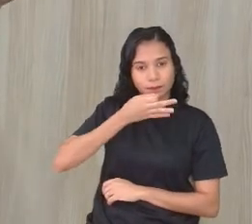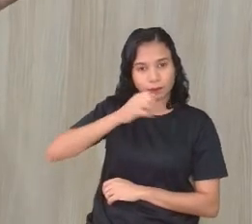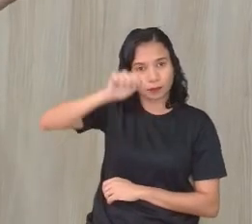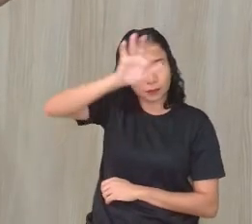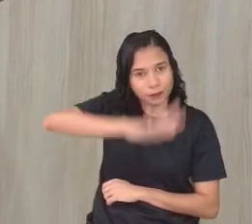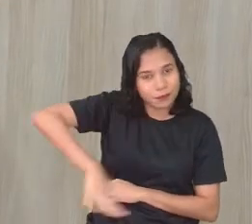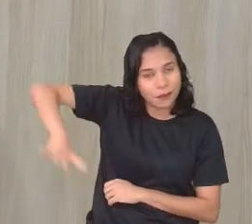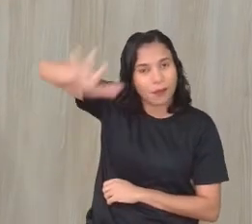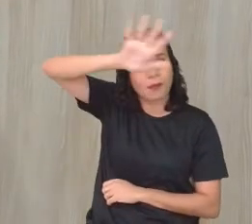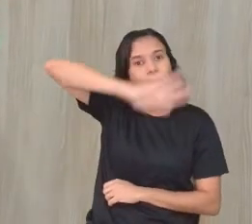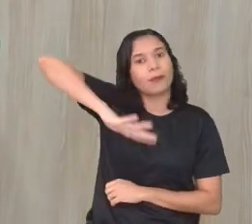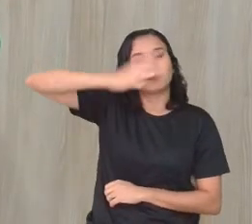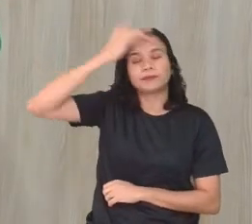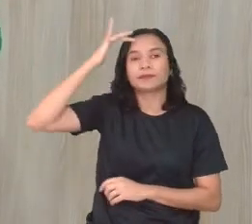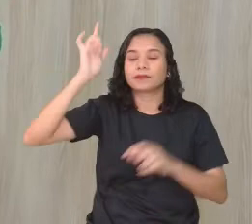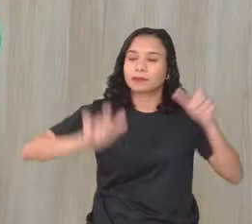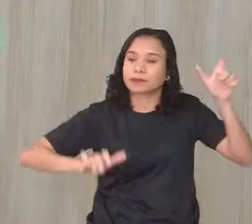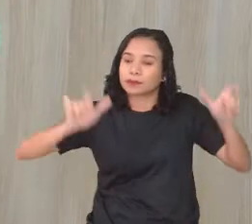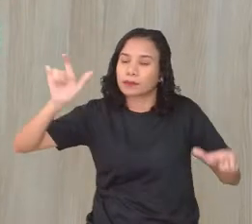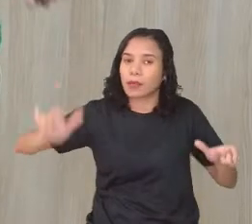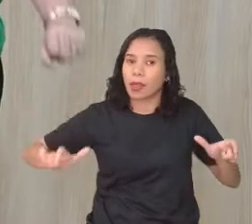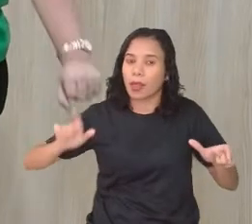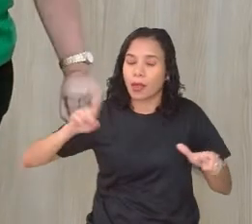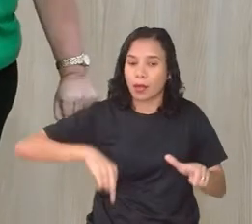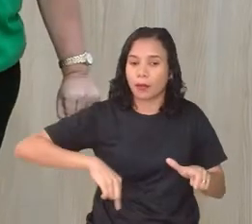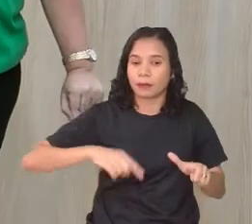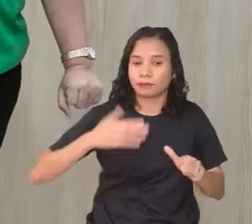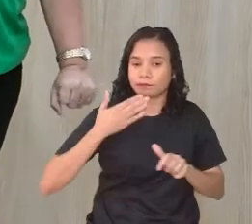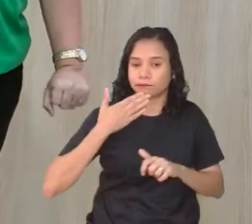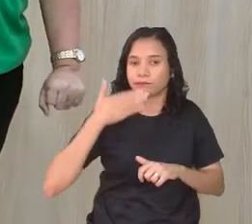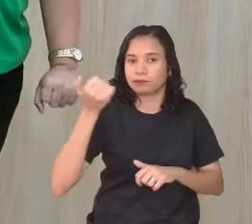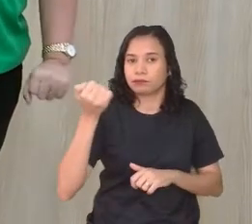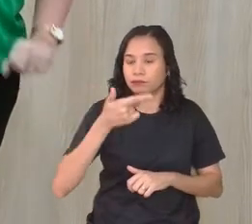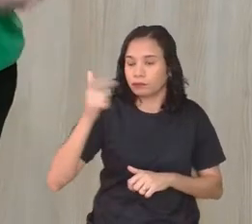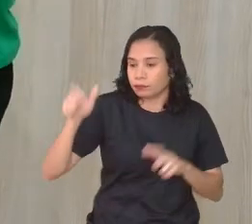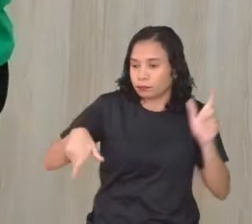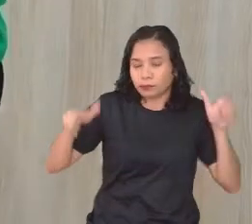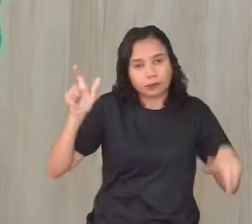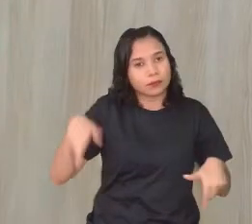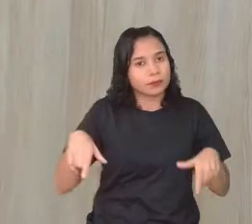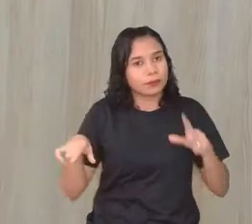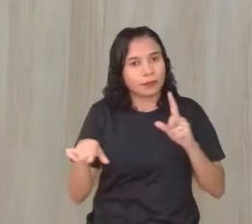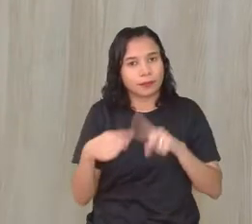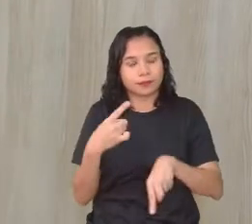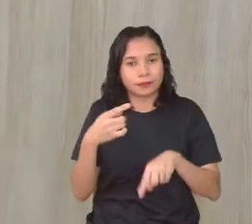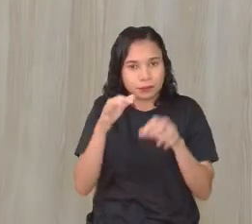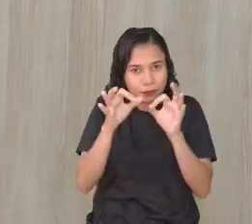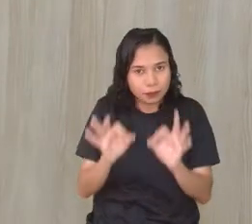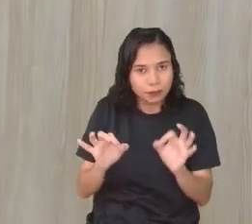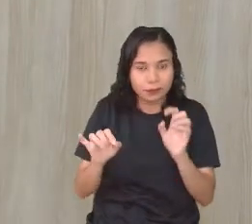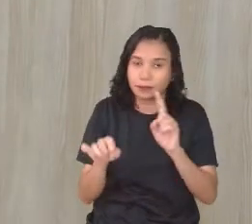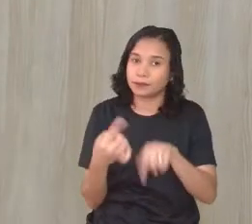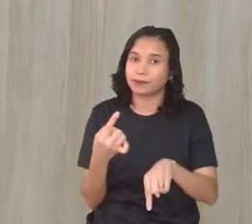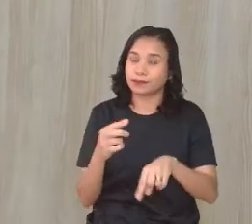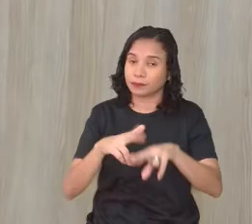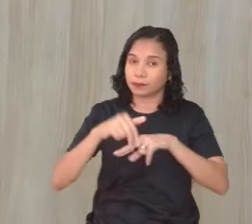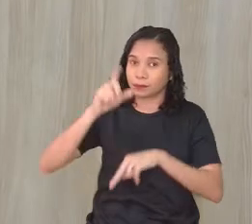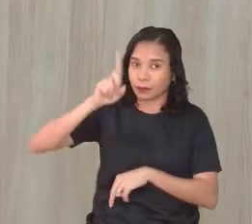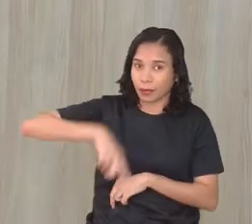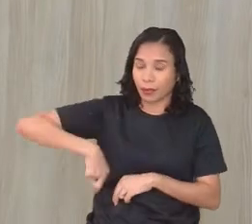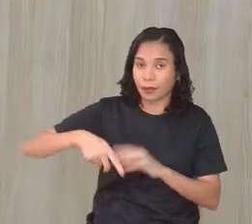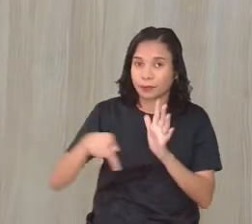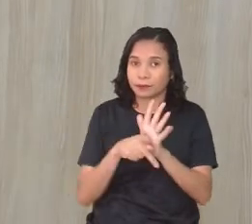de todas as argumentações é a argumentação mais bonita. Sim. E a correta, não é? Então,